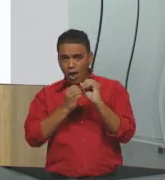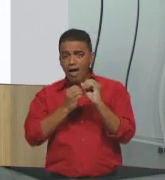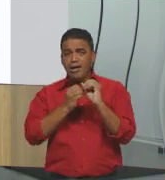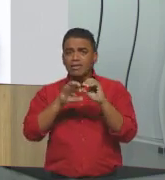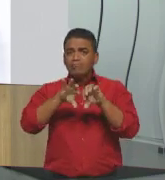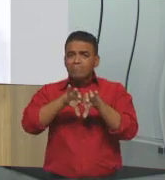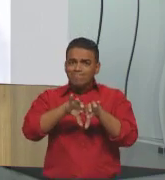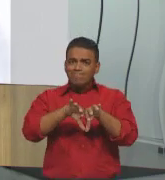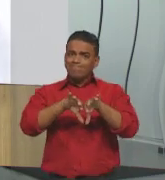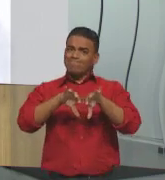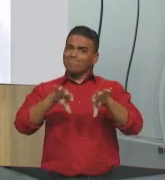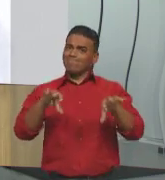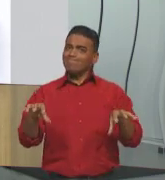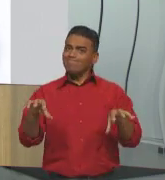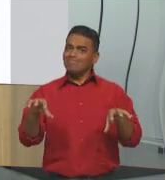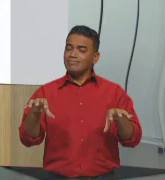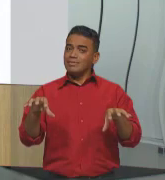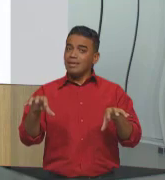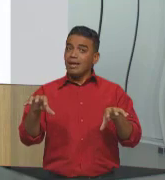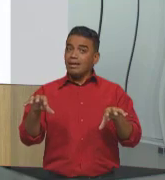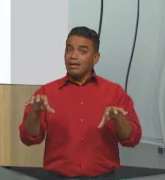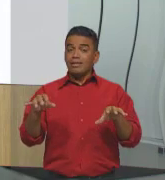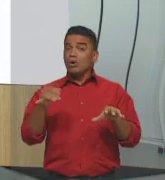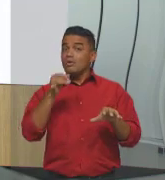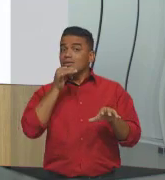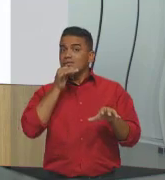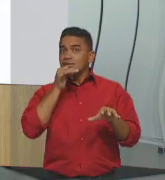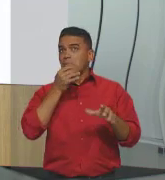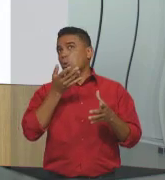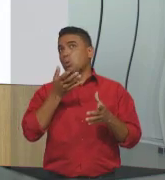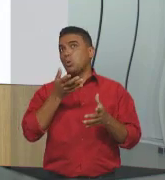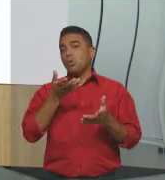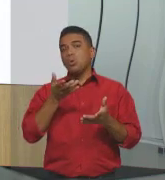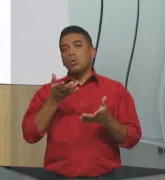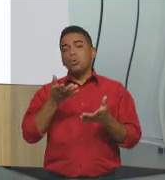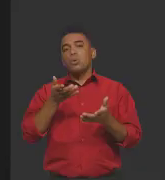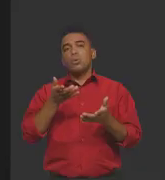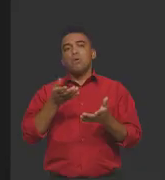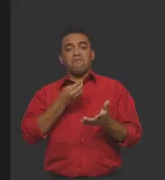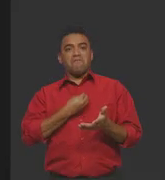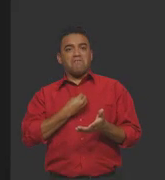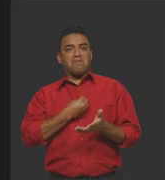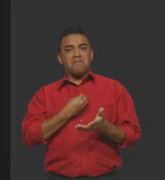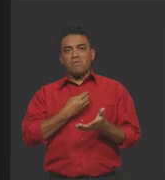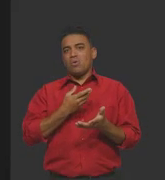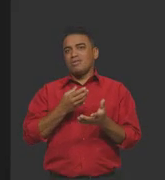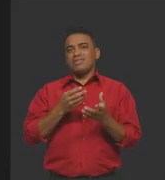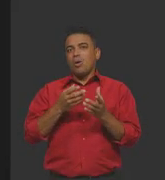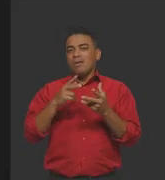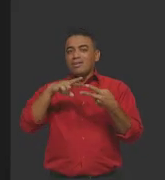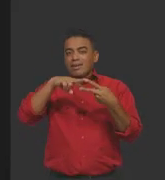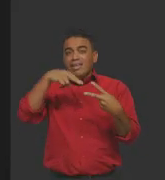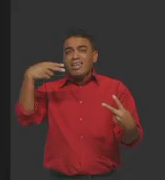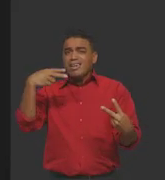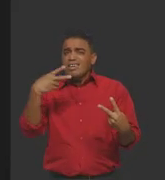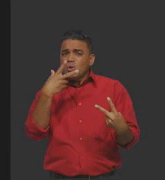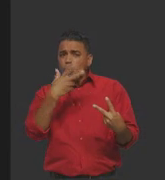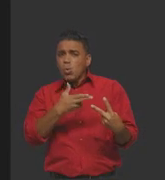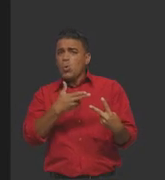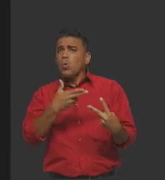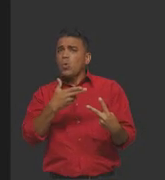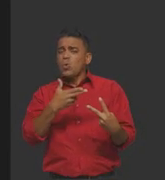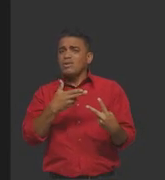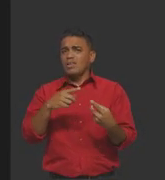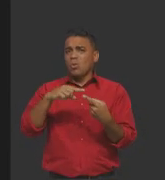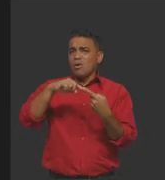a propagação em um organismo de moléculas idênticas do DNA. Então, eu quero clonar um fragmento